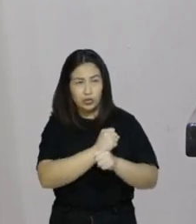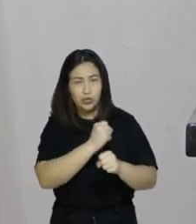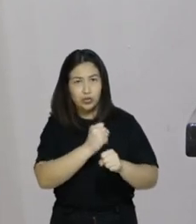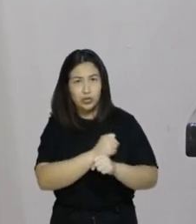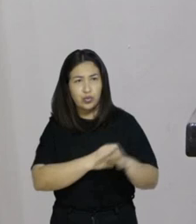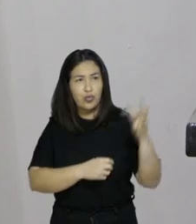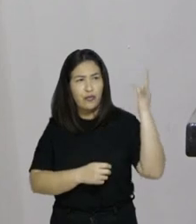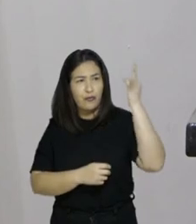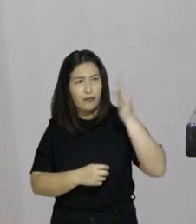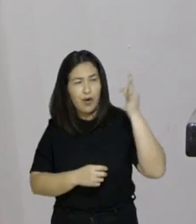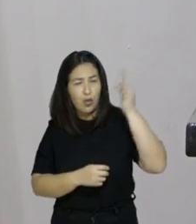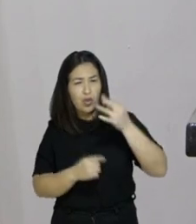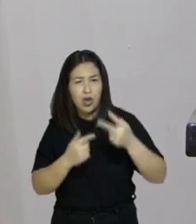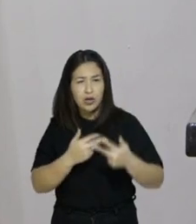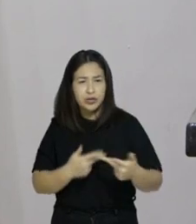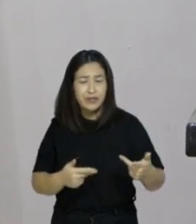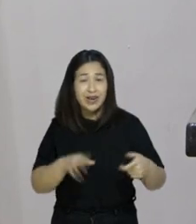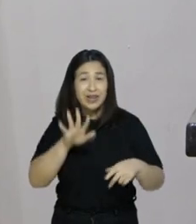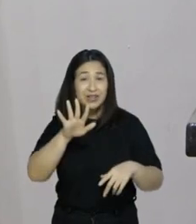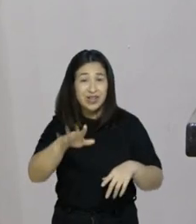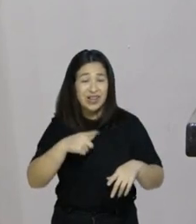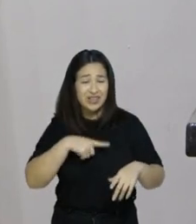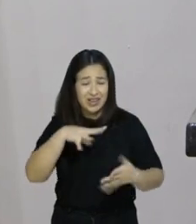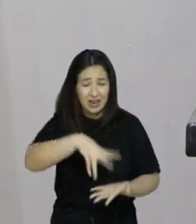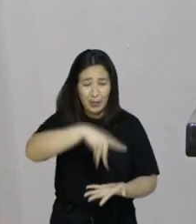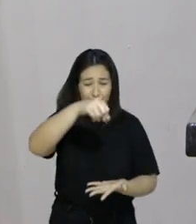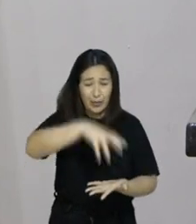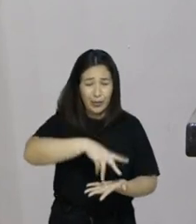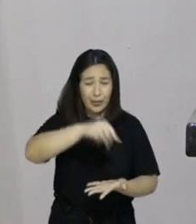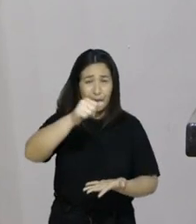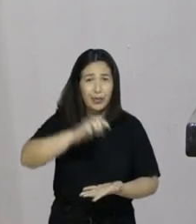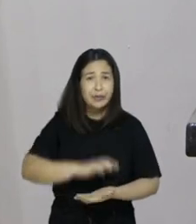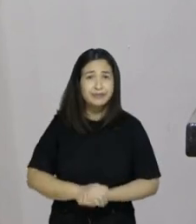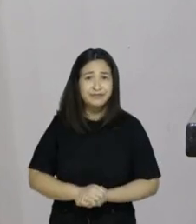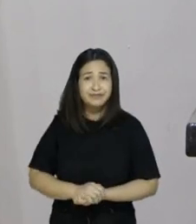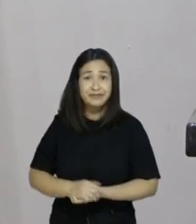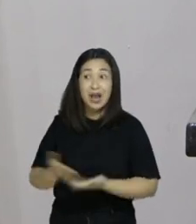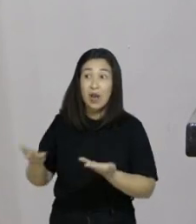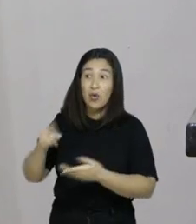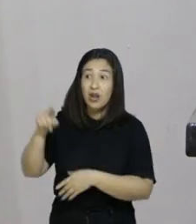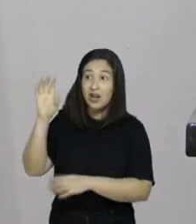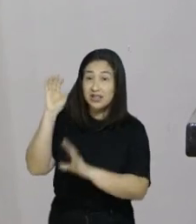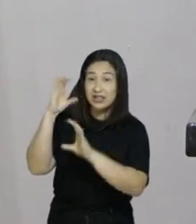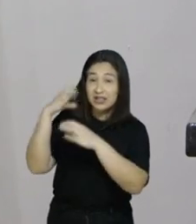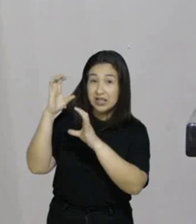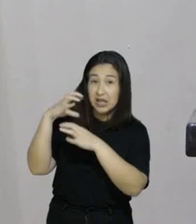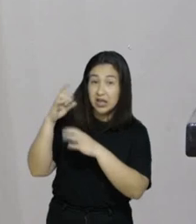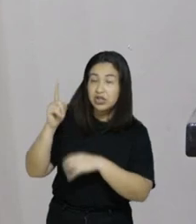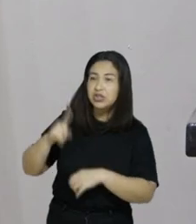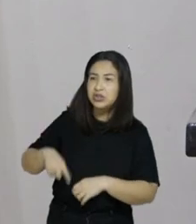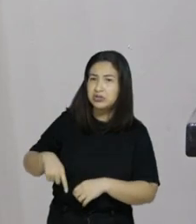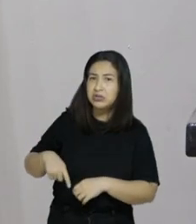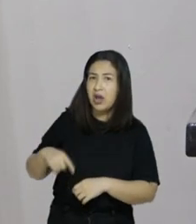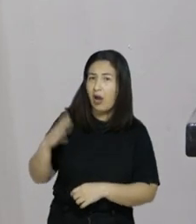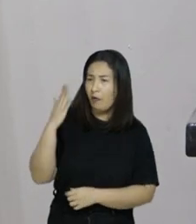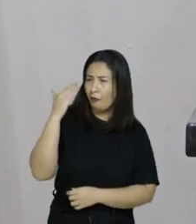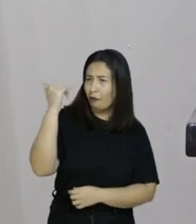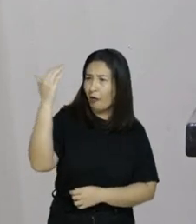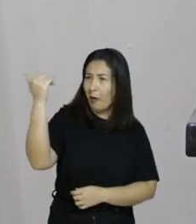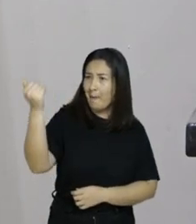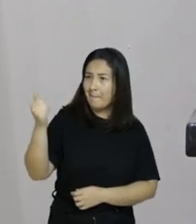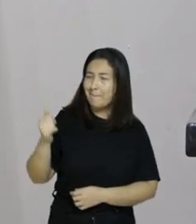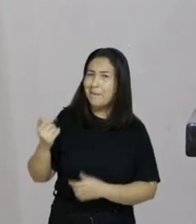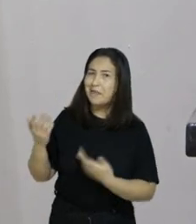areia, antes mesmo de rodovias. Um país onde cientistas são tratados como celebridades e onde